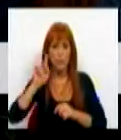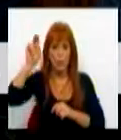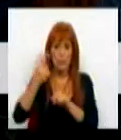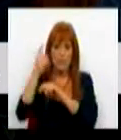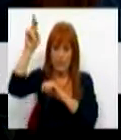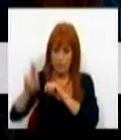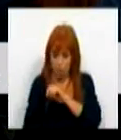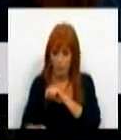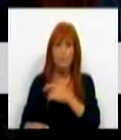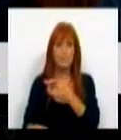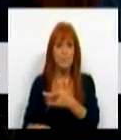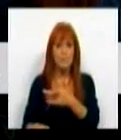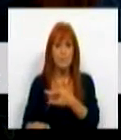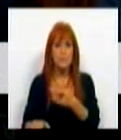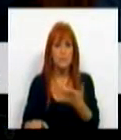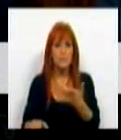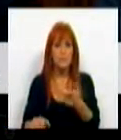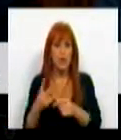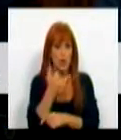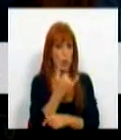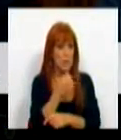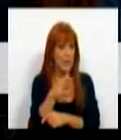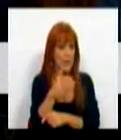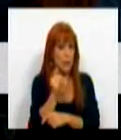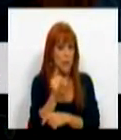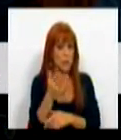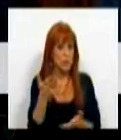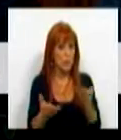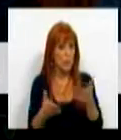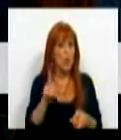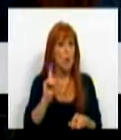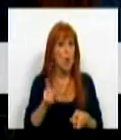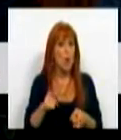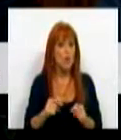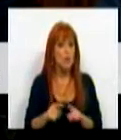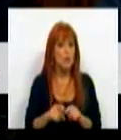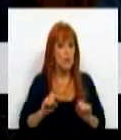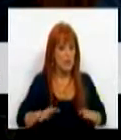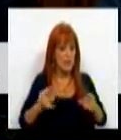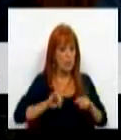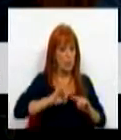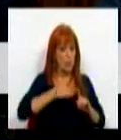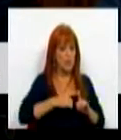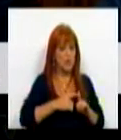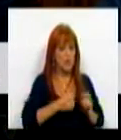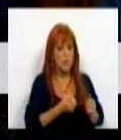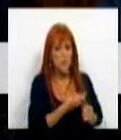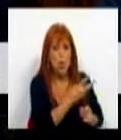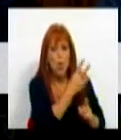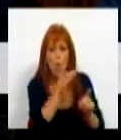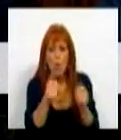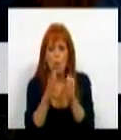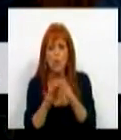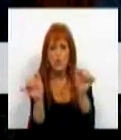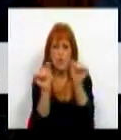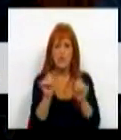imparidades em 2012 face àquilo que era o início do ano para o conjunto